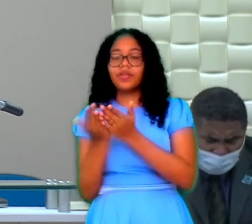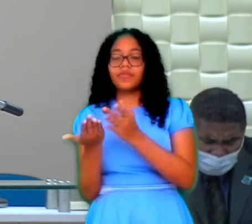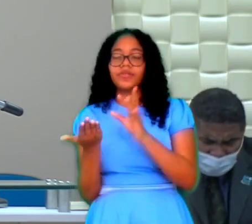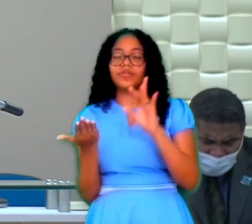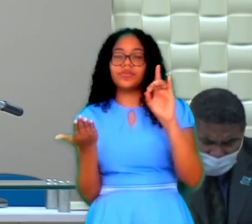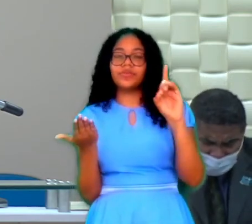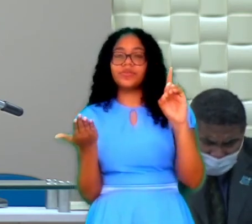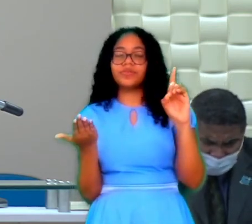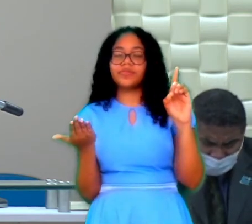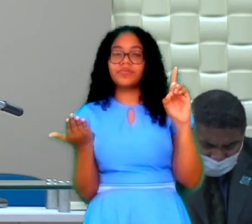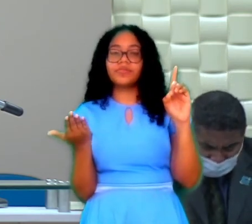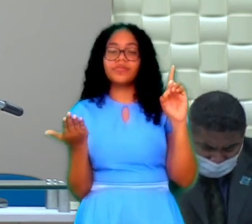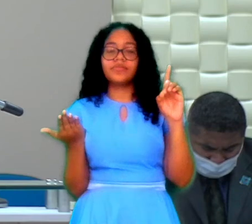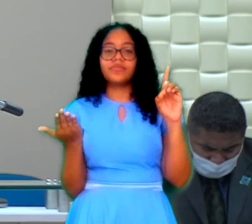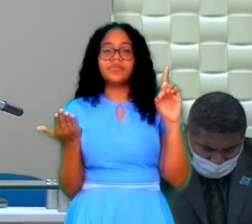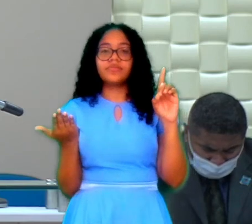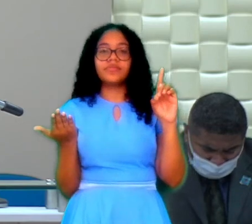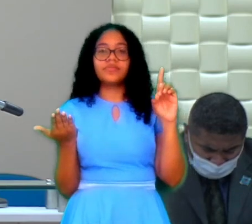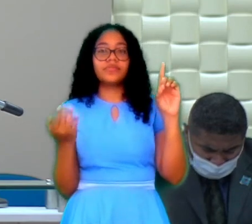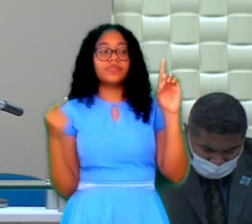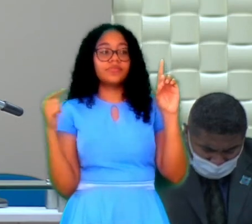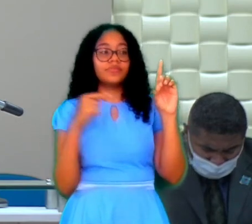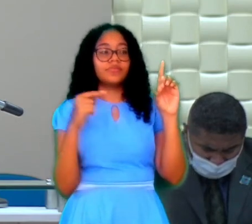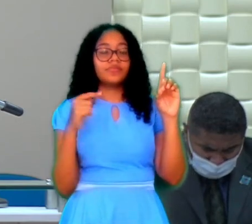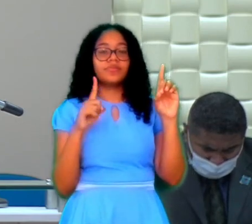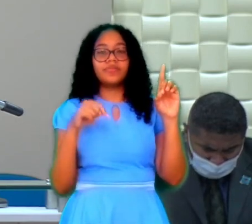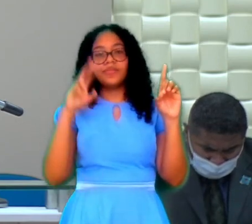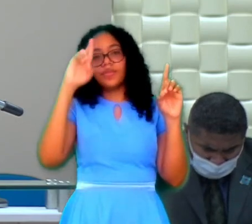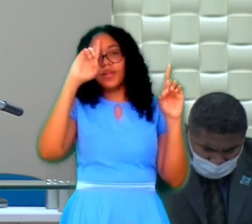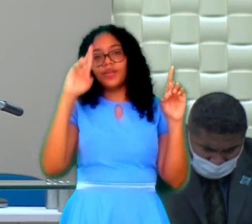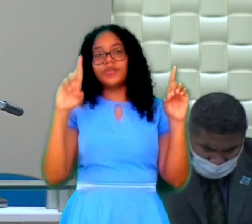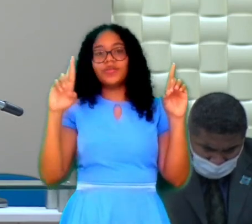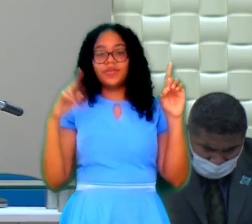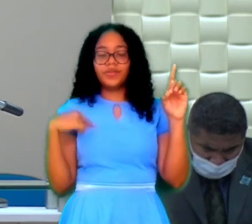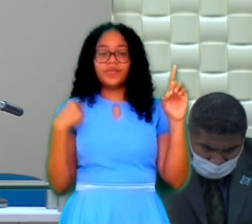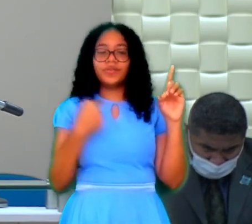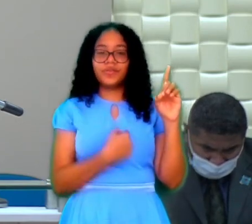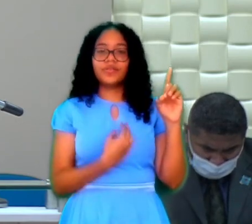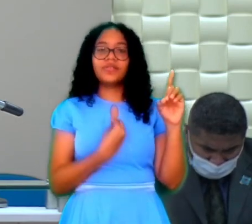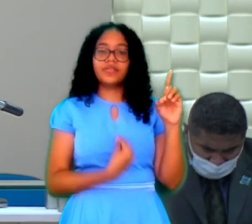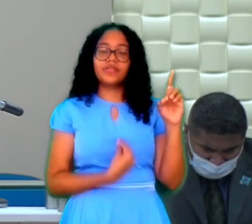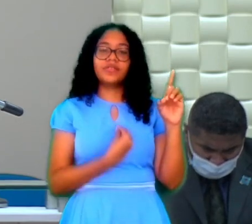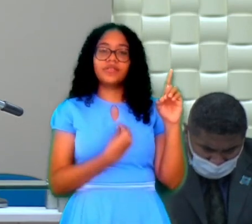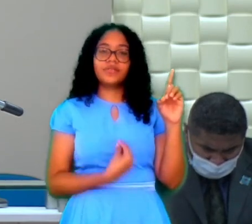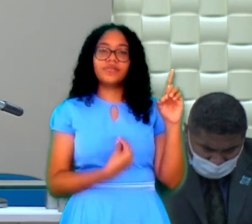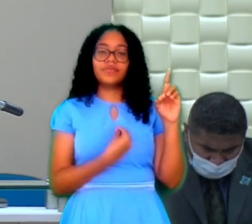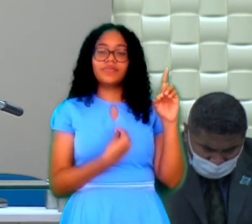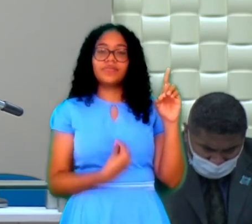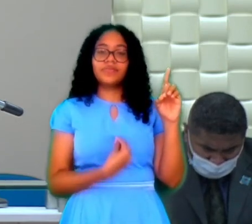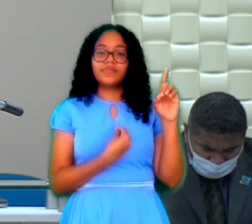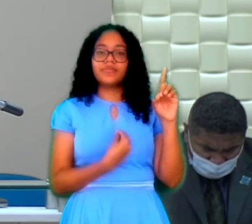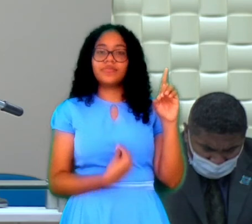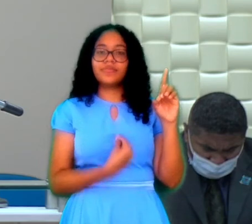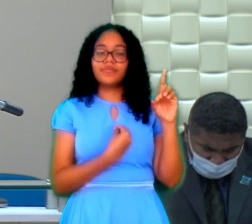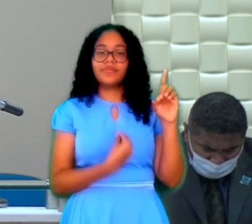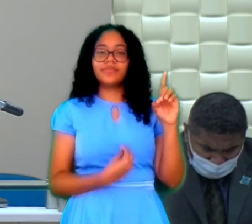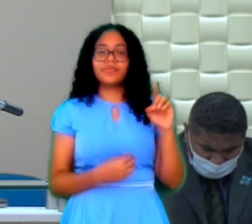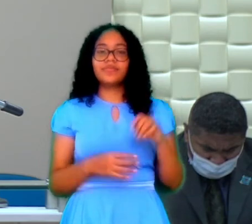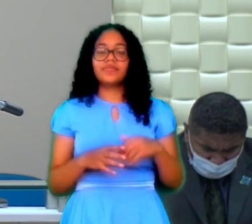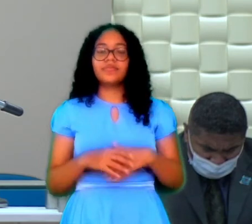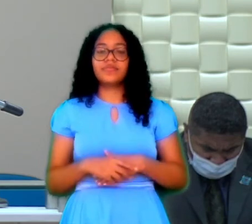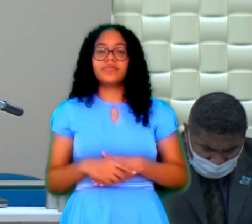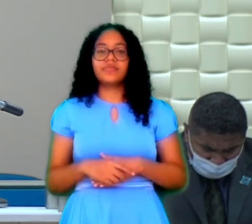Aí o povo se arrependeu e Deus disse: pronto, agora eu não vou mais matar vocês. Só isso. Aí Jonas disse: mas como não vai